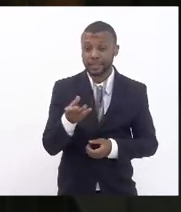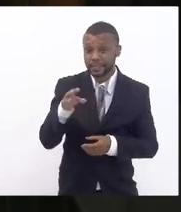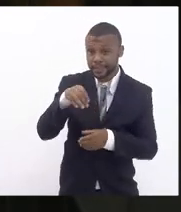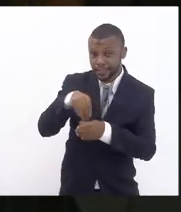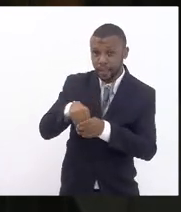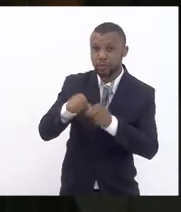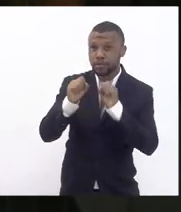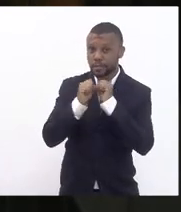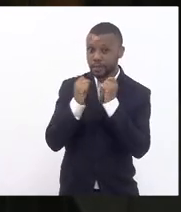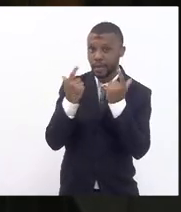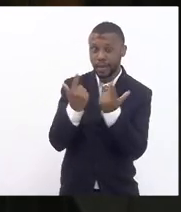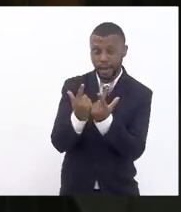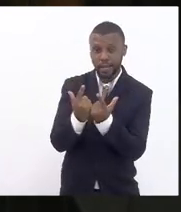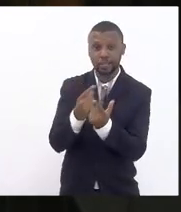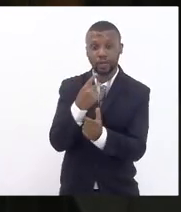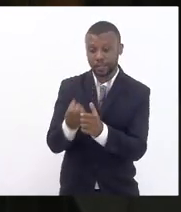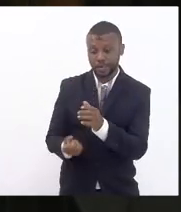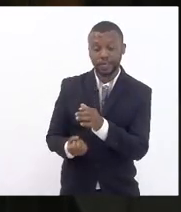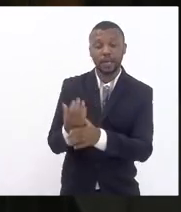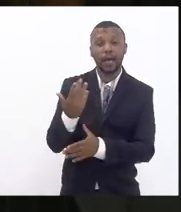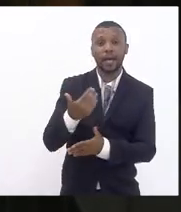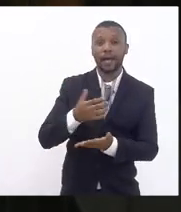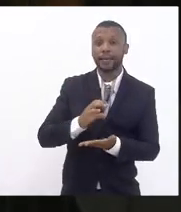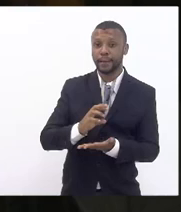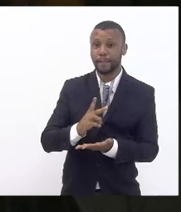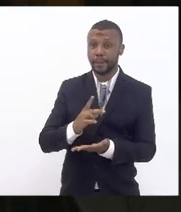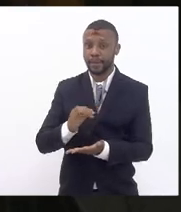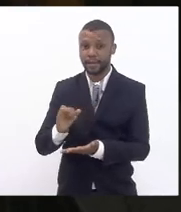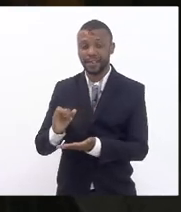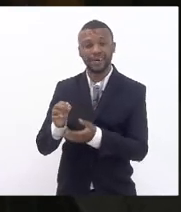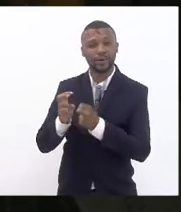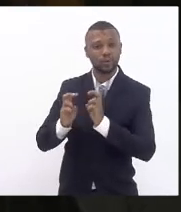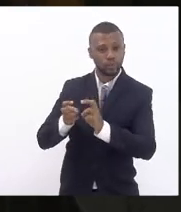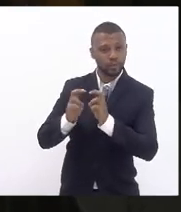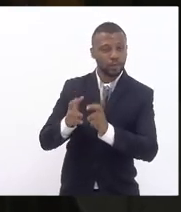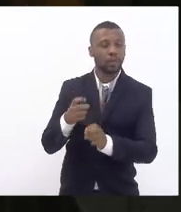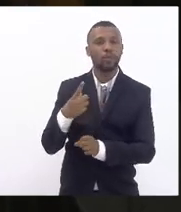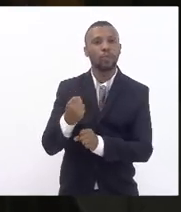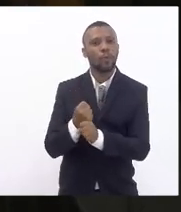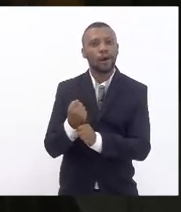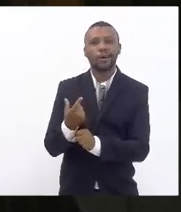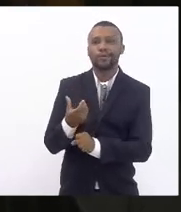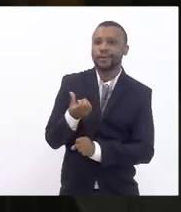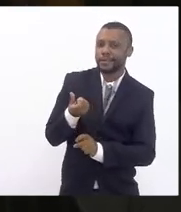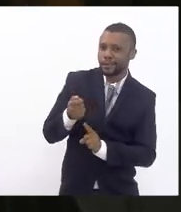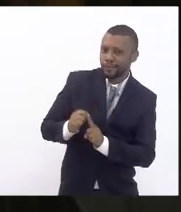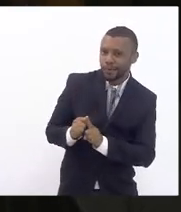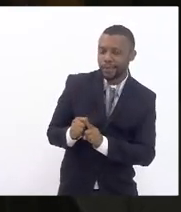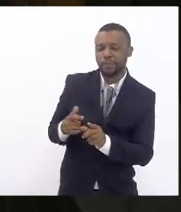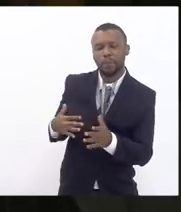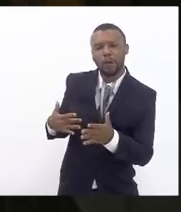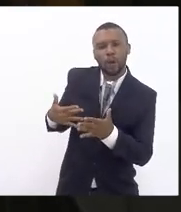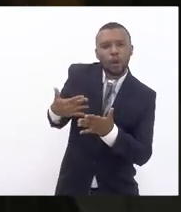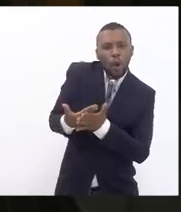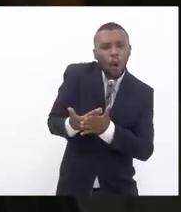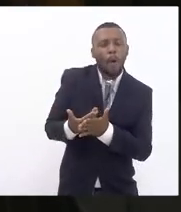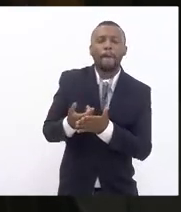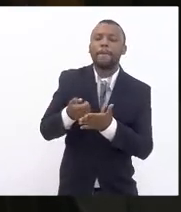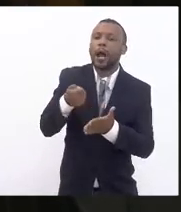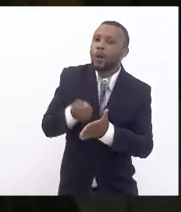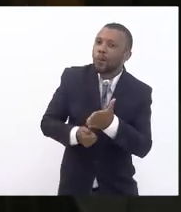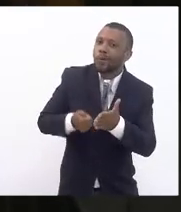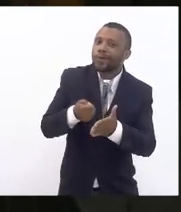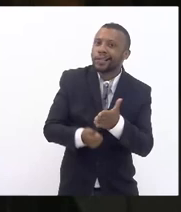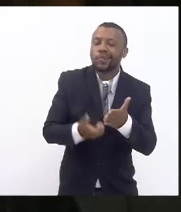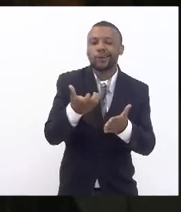Legislativa, da CPI dos trens, né? Depois de quase um ano e meio, uma luta que eu quero aqui acreditar